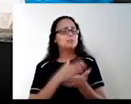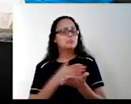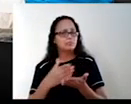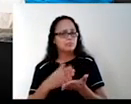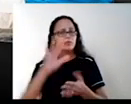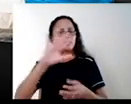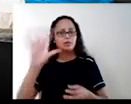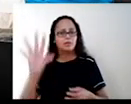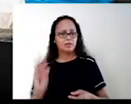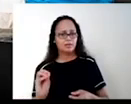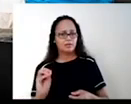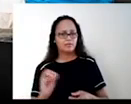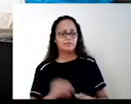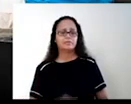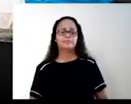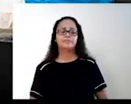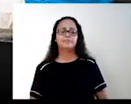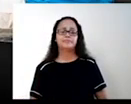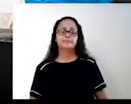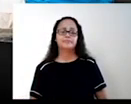origem africana.